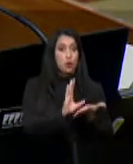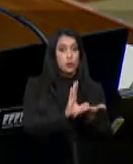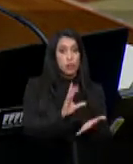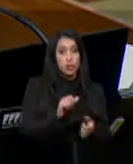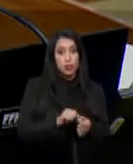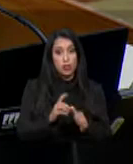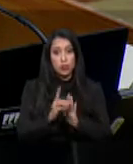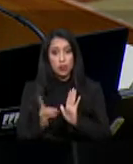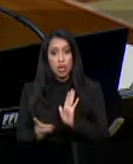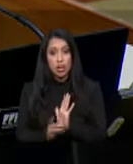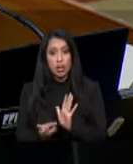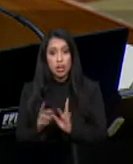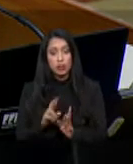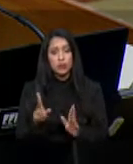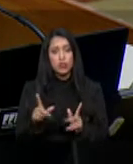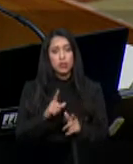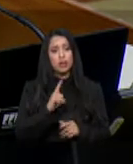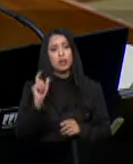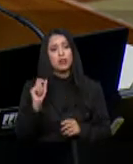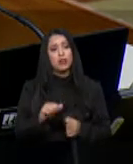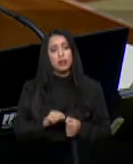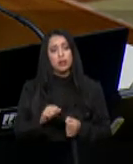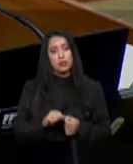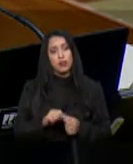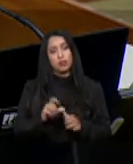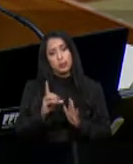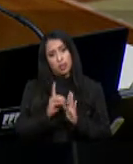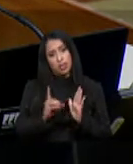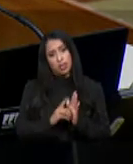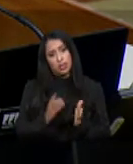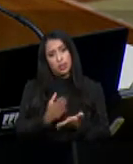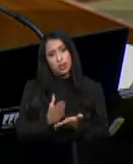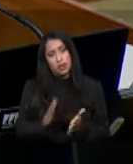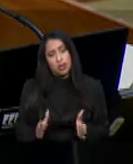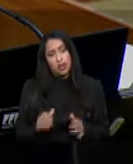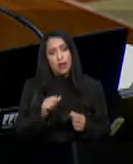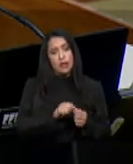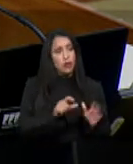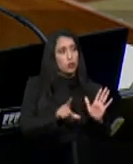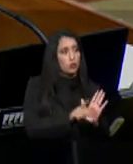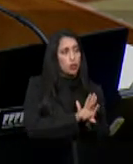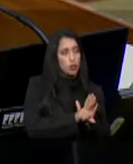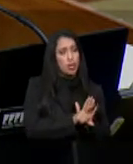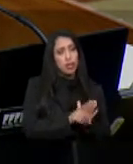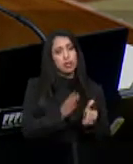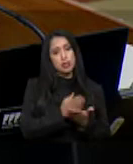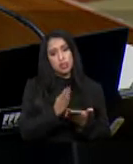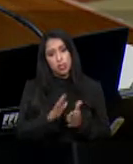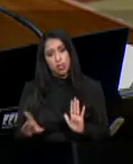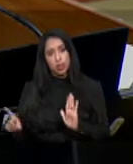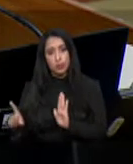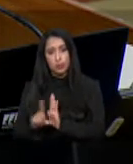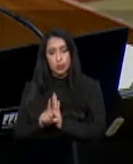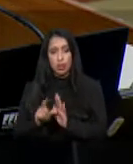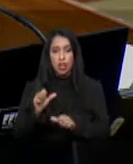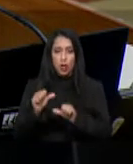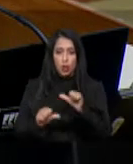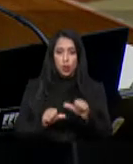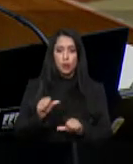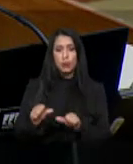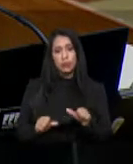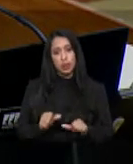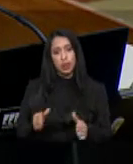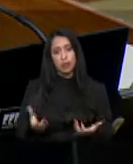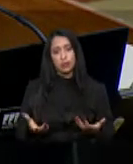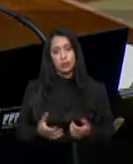criado por decreto, pode ser extinto por decreto. O conselho criado por lei, obviamente, deve ser alterado ou